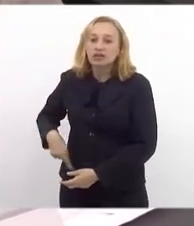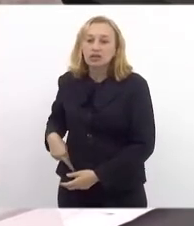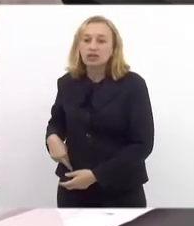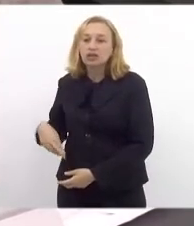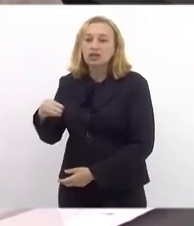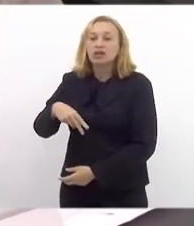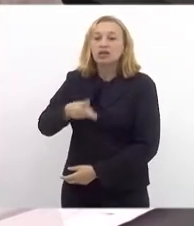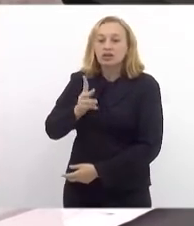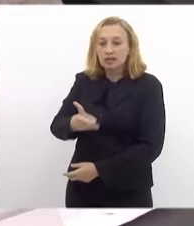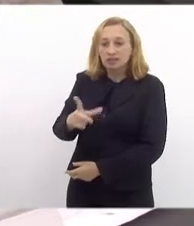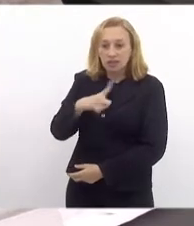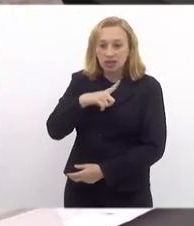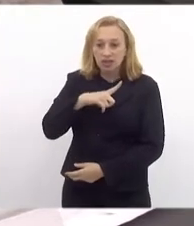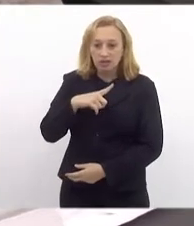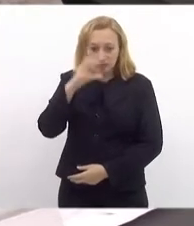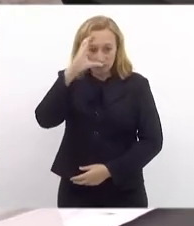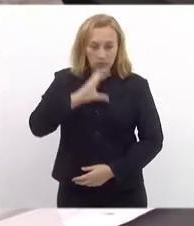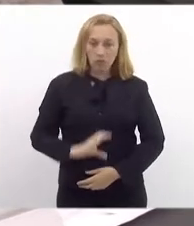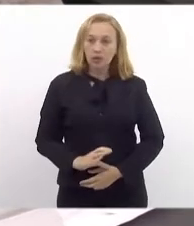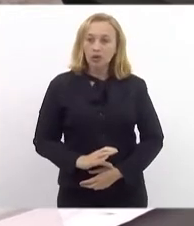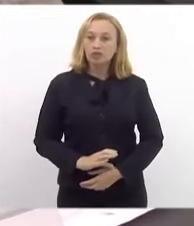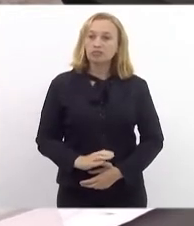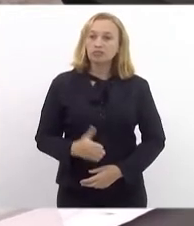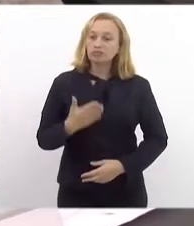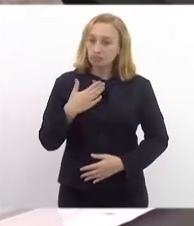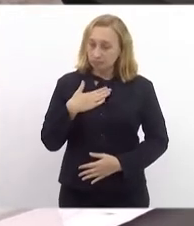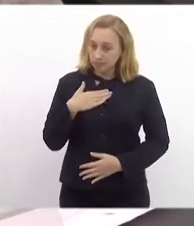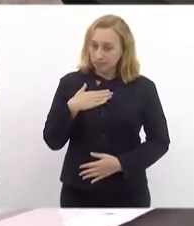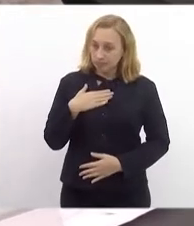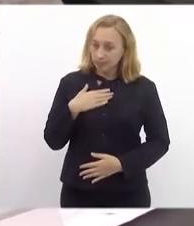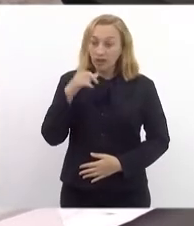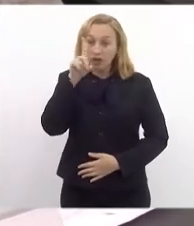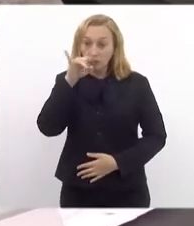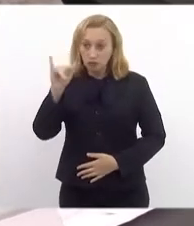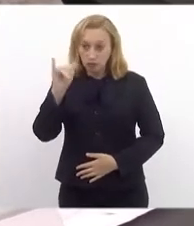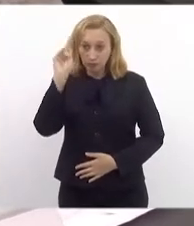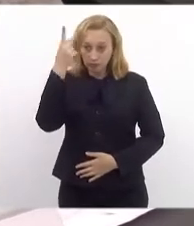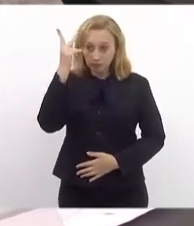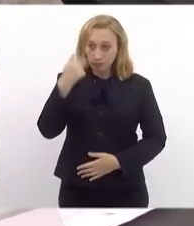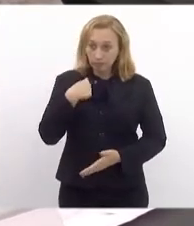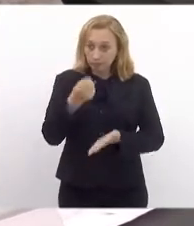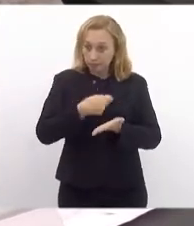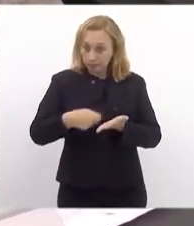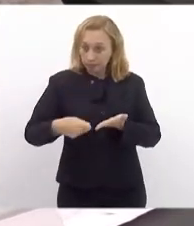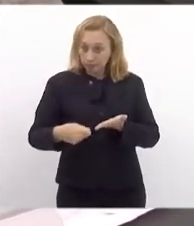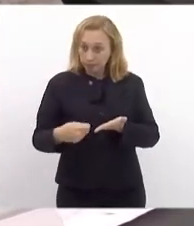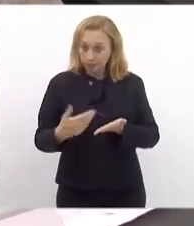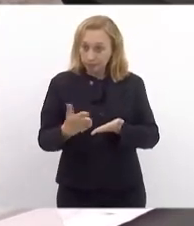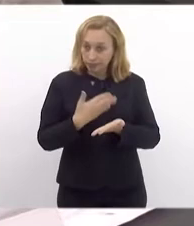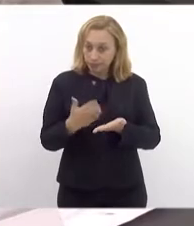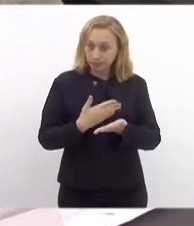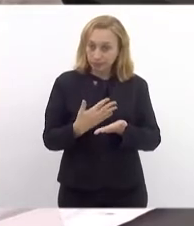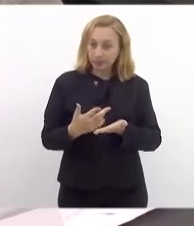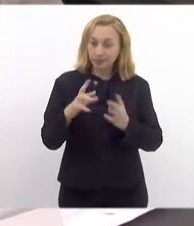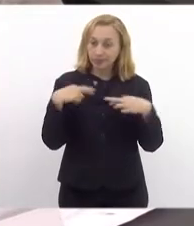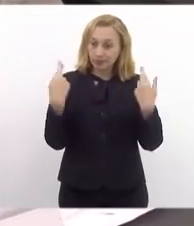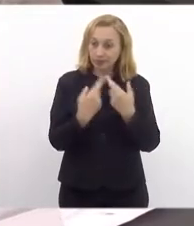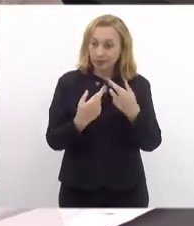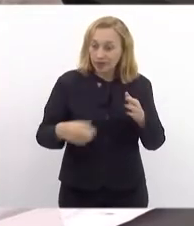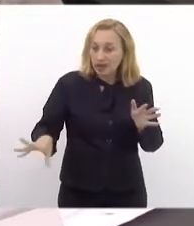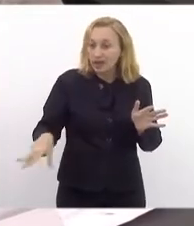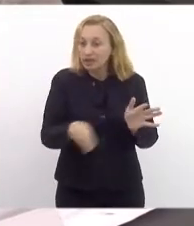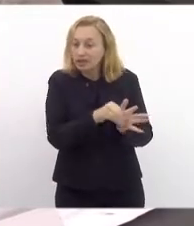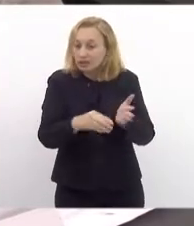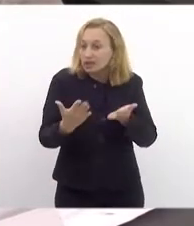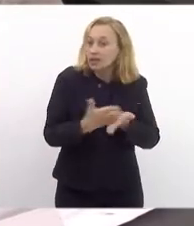que eu sempre tive né Então para mim aqui é um dia histórico eu tô escrevendo um livro e com certeza essa reunião vai participar